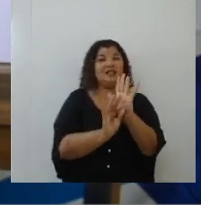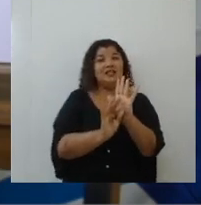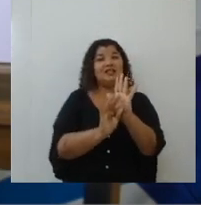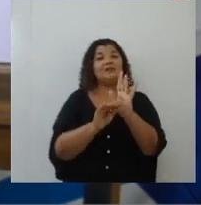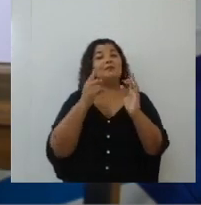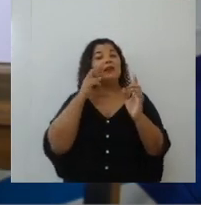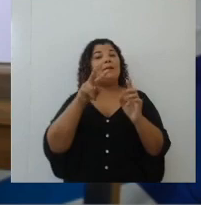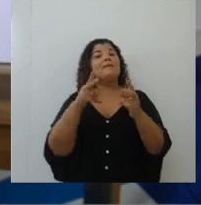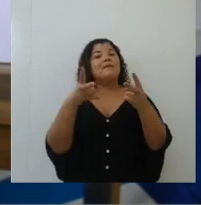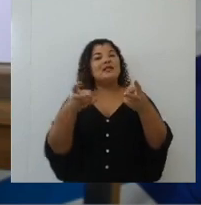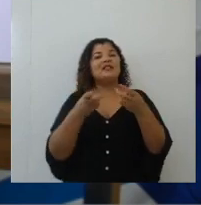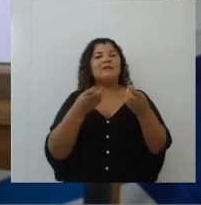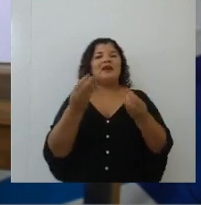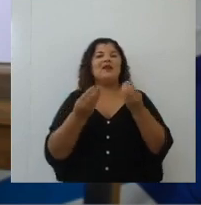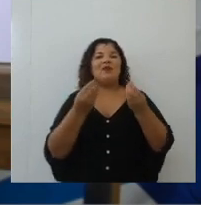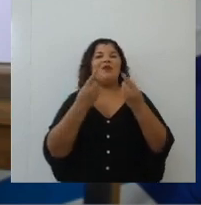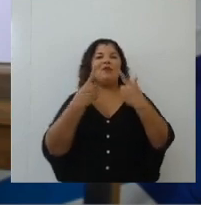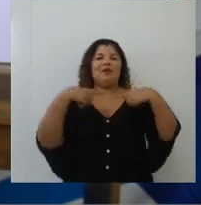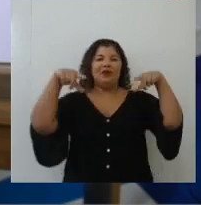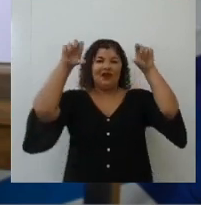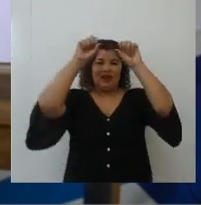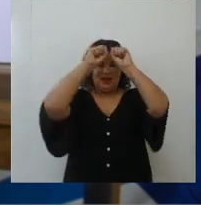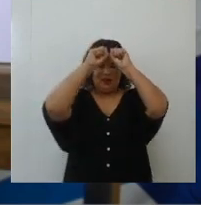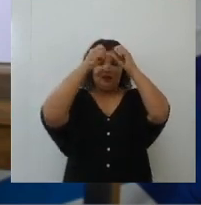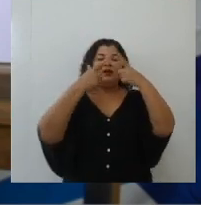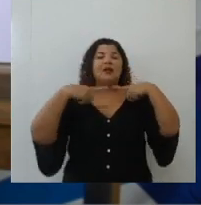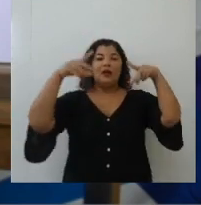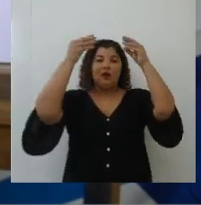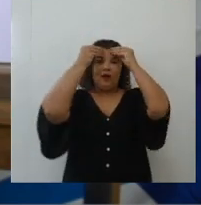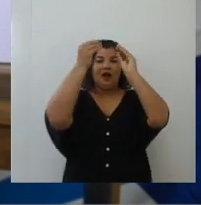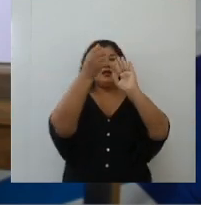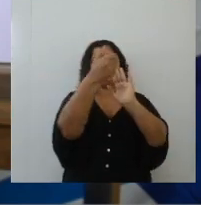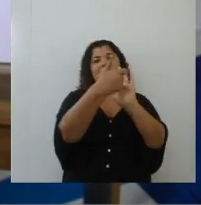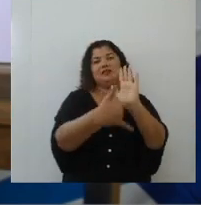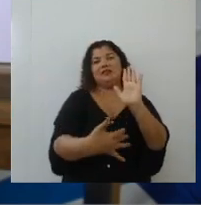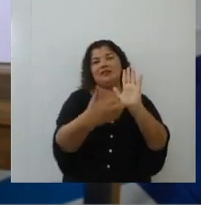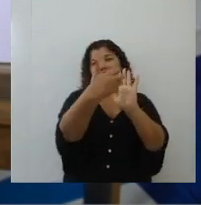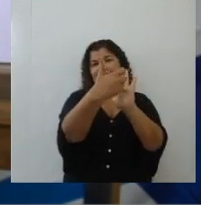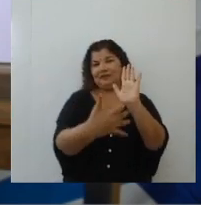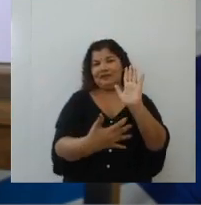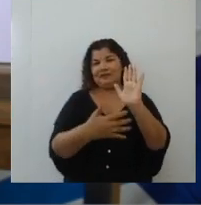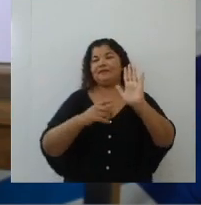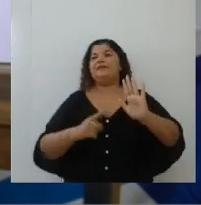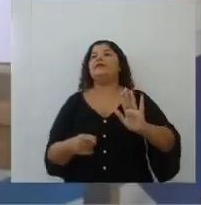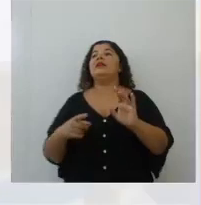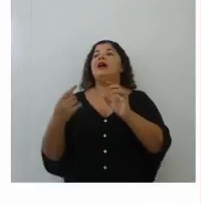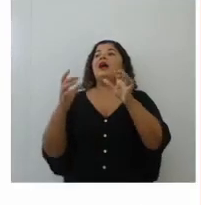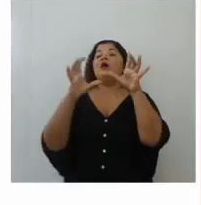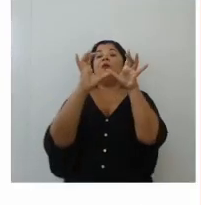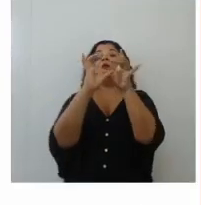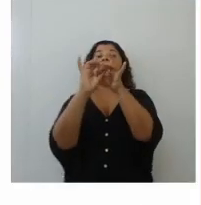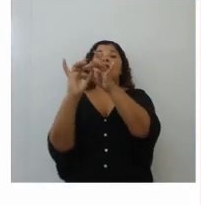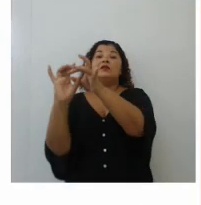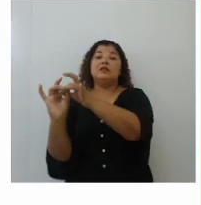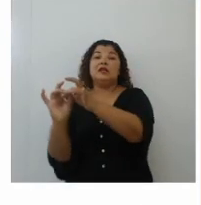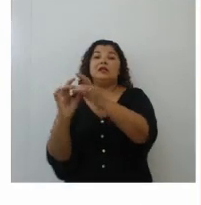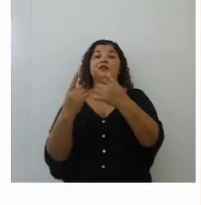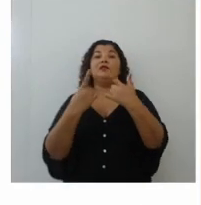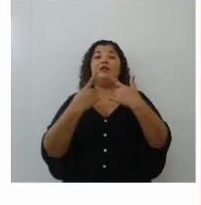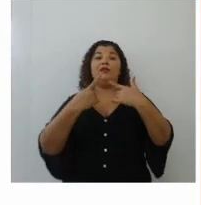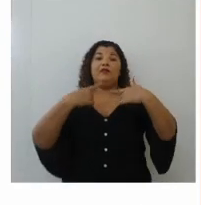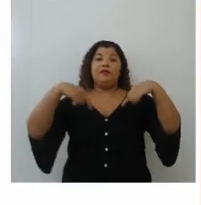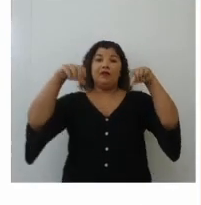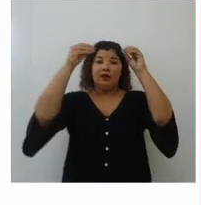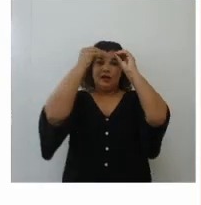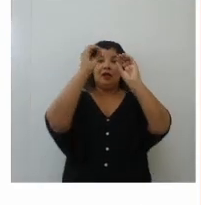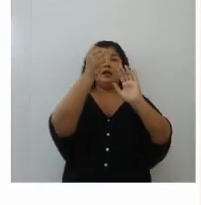linguagem e esse recurso de intertextualidade. Na sua tela, a gente vai no próximo slide para o conceito. Olha lá, figuras de linguagem, também chamadas